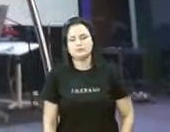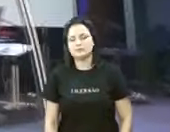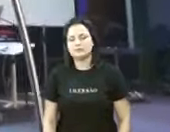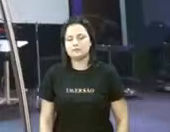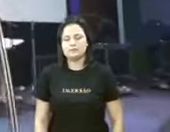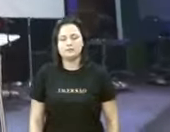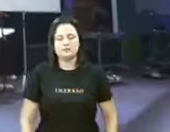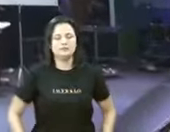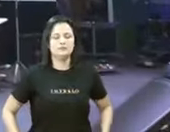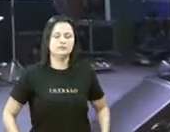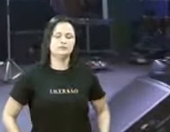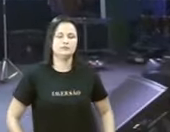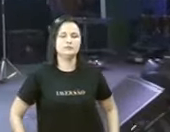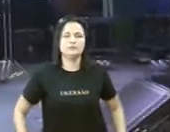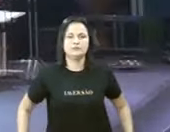Deus do céu,